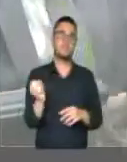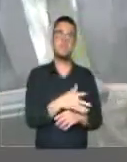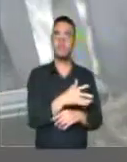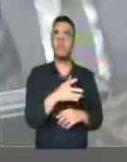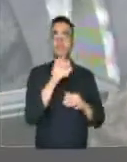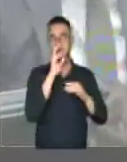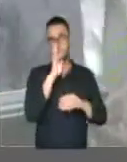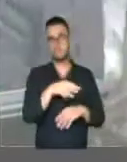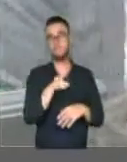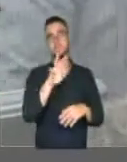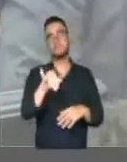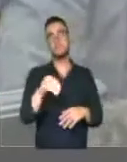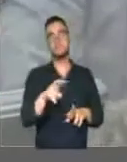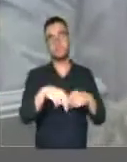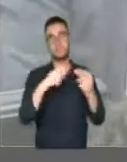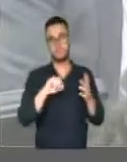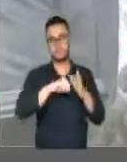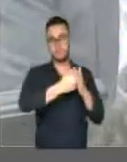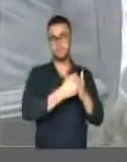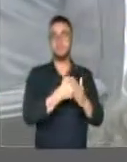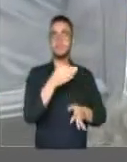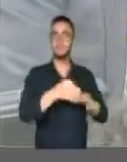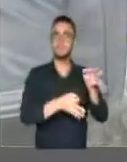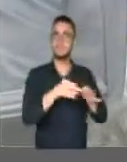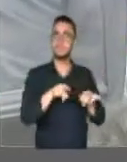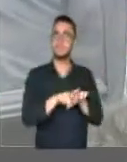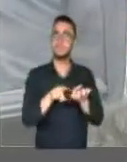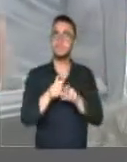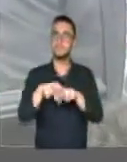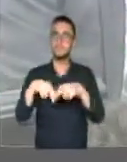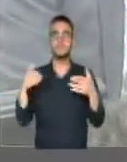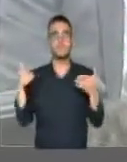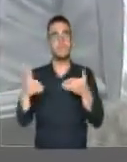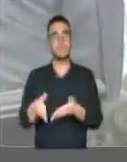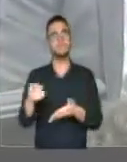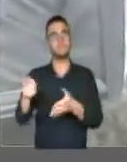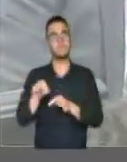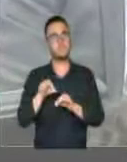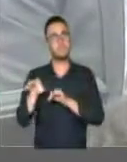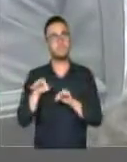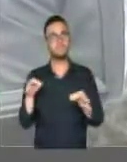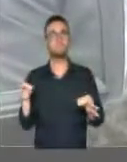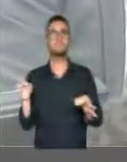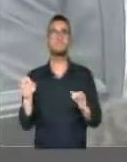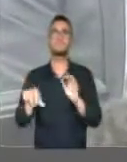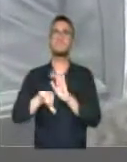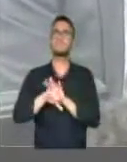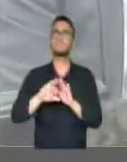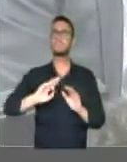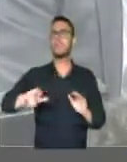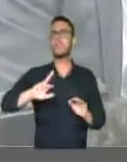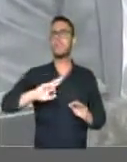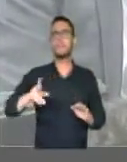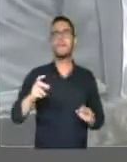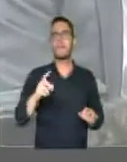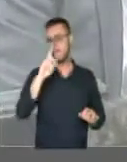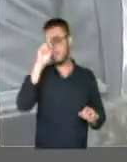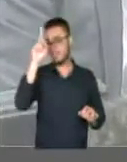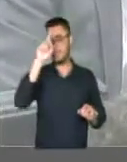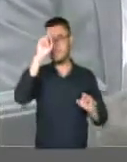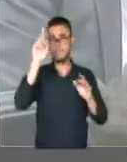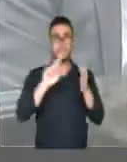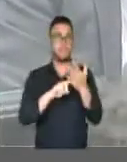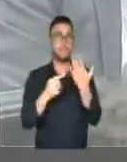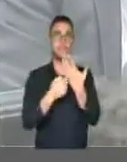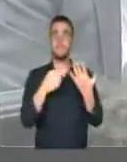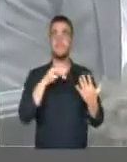justiça e por participação em organização criminosa. Nada de ficção, pelo amor de Deus.